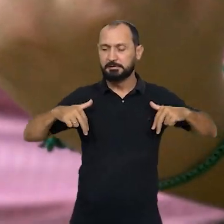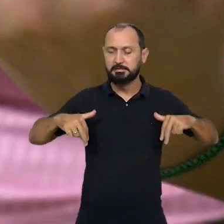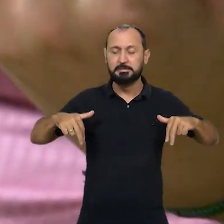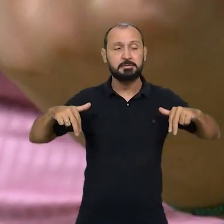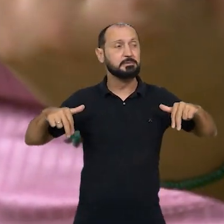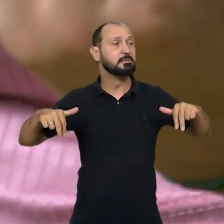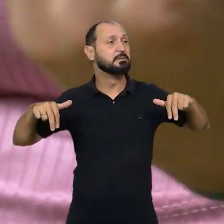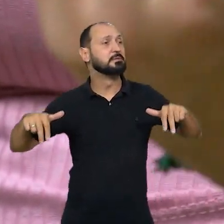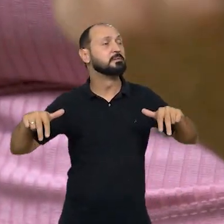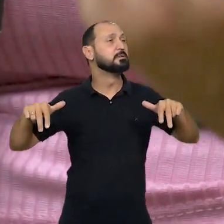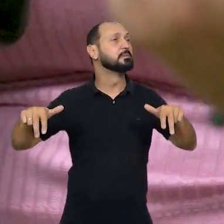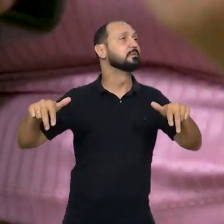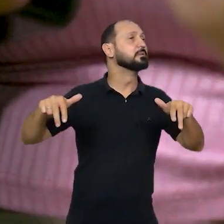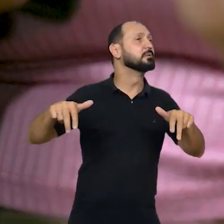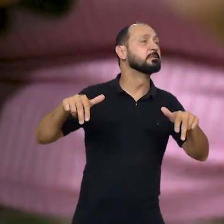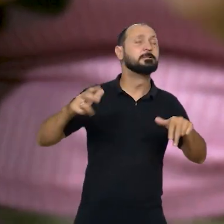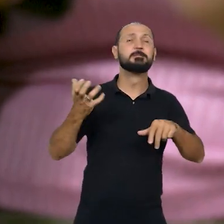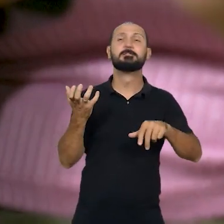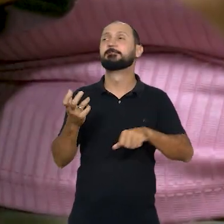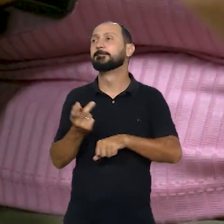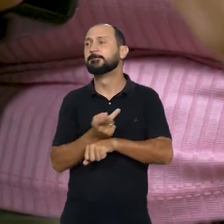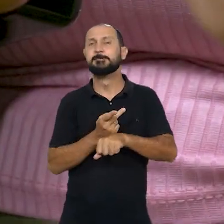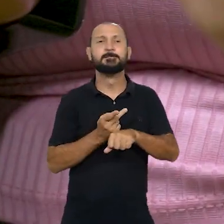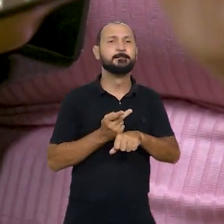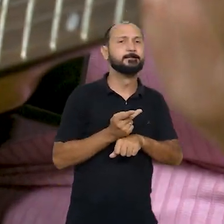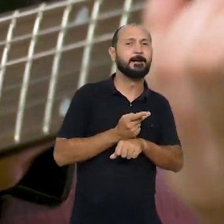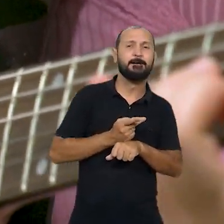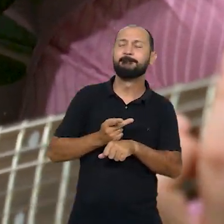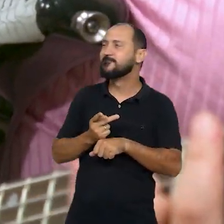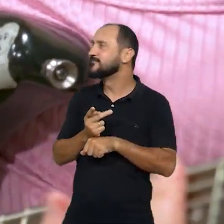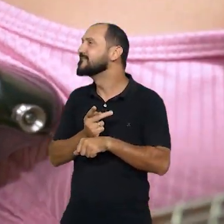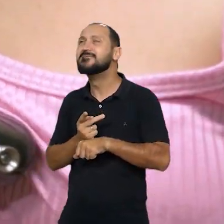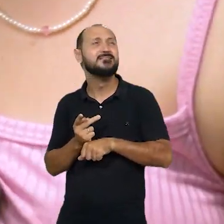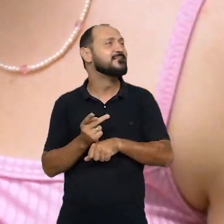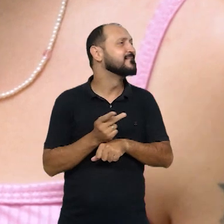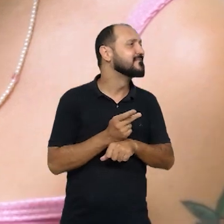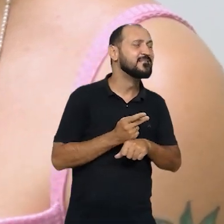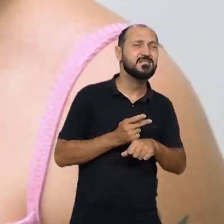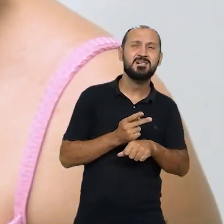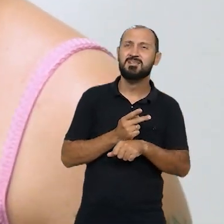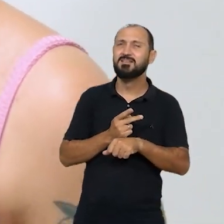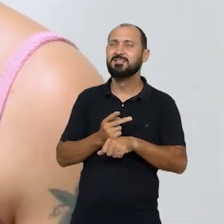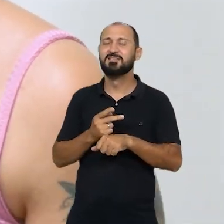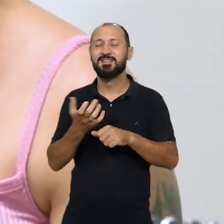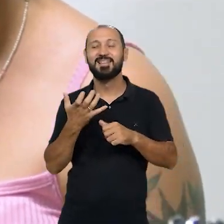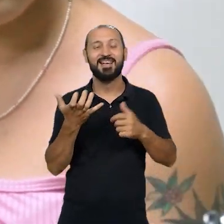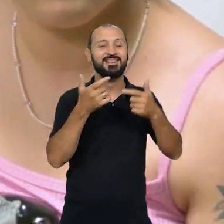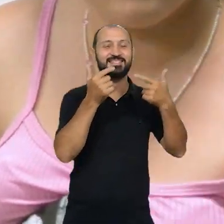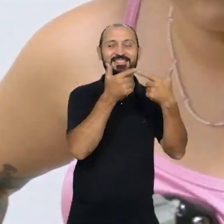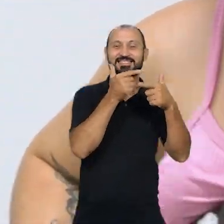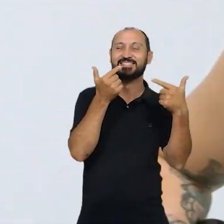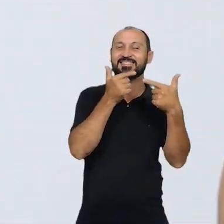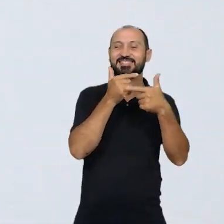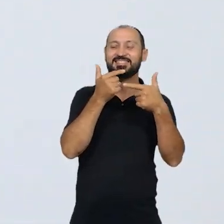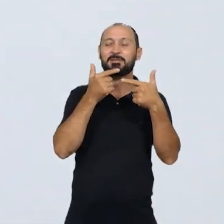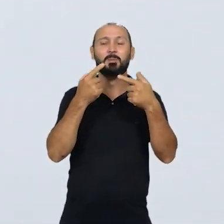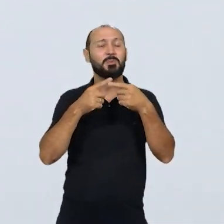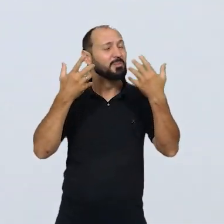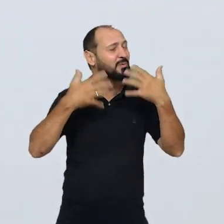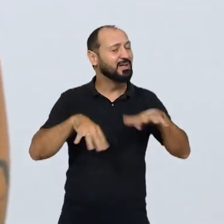estiver sem R pra não chorar. Mas tô lutando pra ficar.